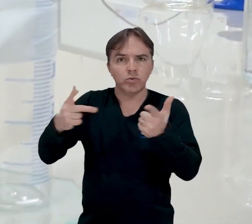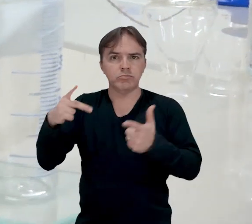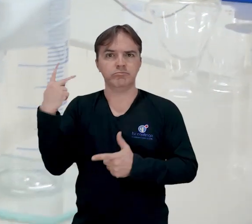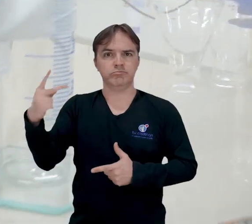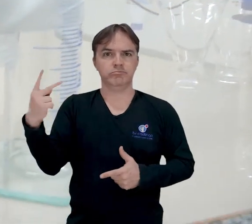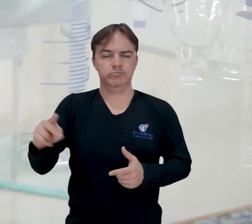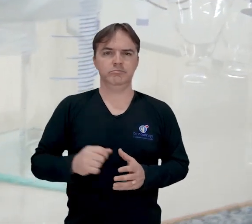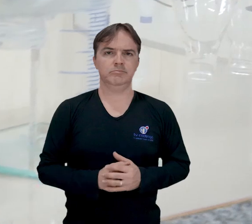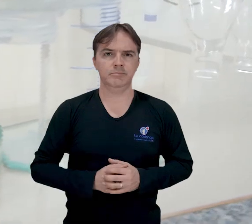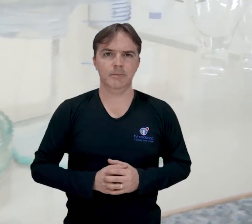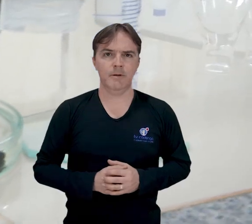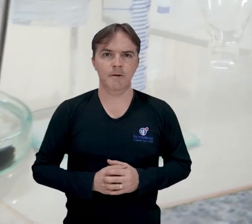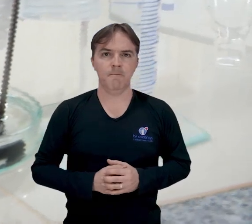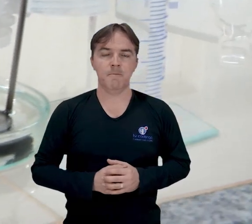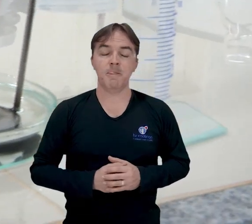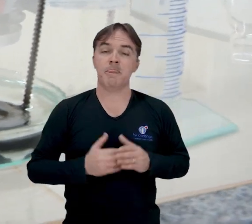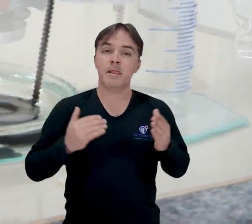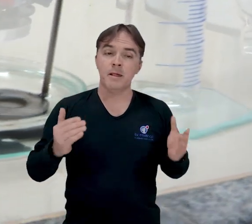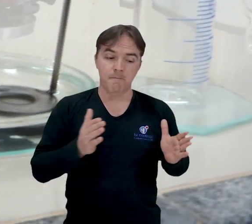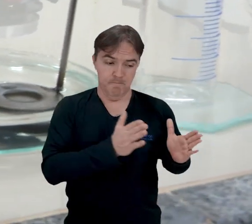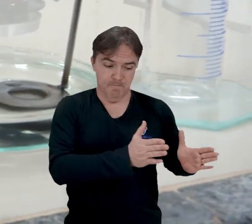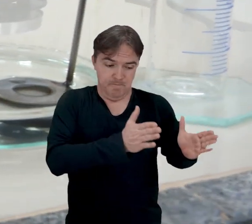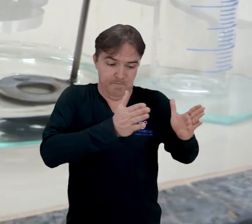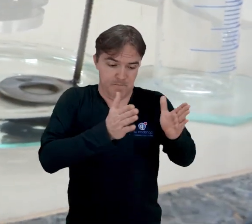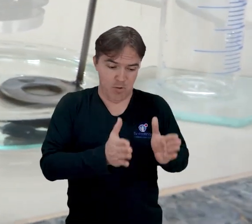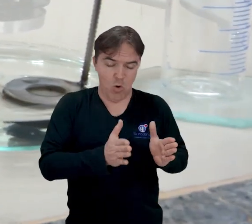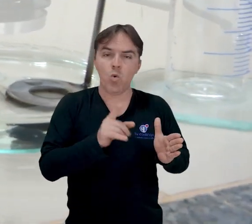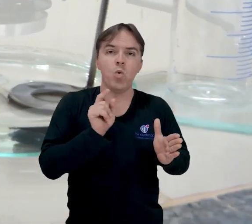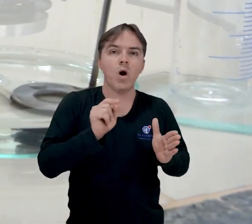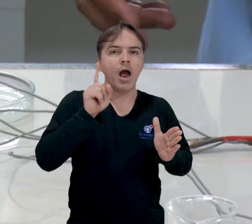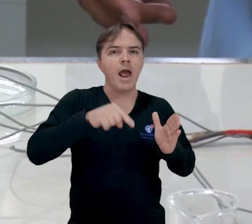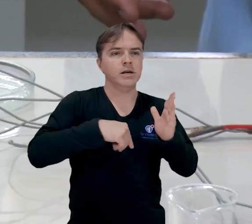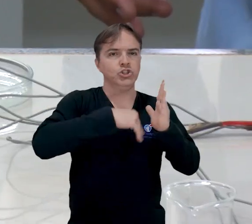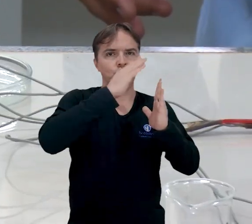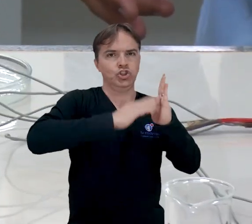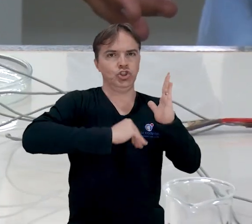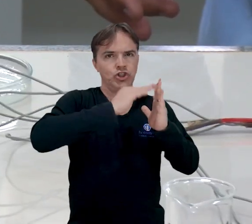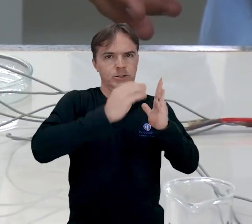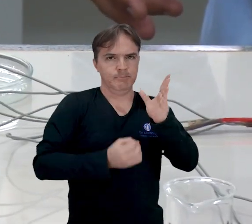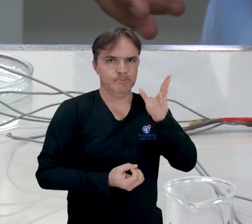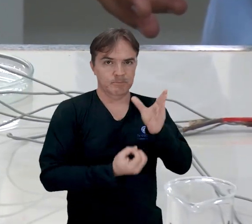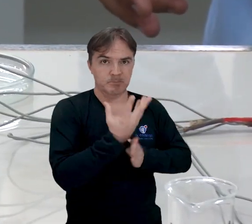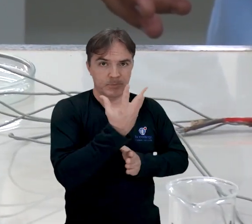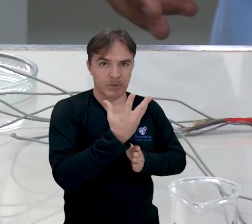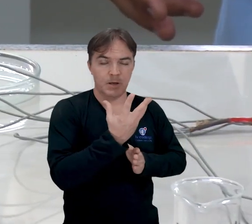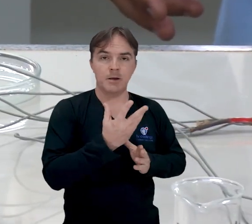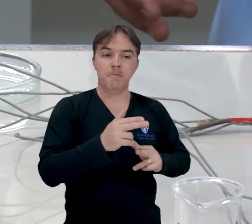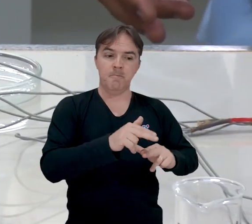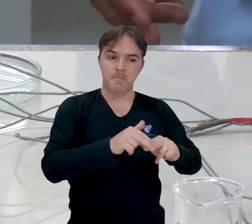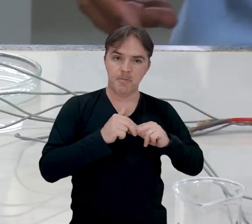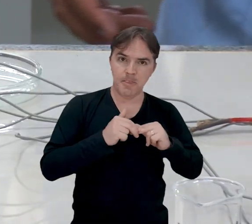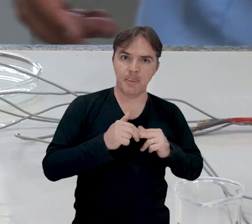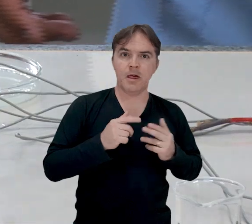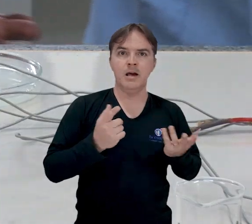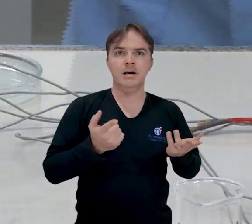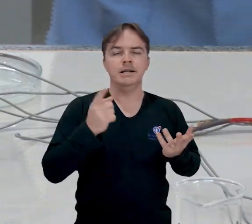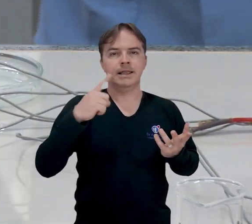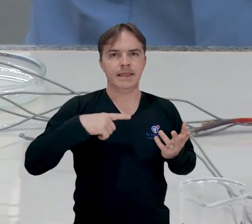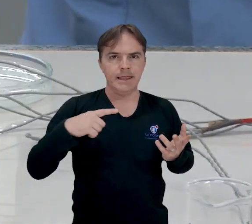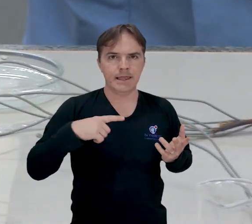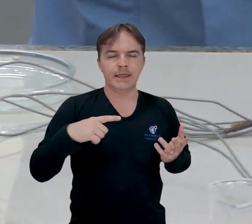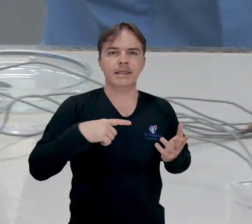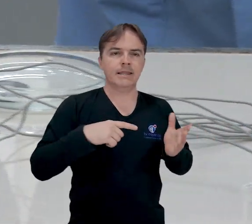utilizado. A primeira etapa foi desenvolver a tinta anticorrosiva, e para isso tivemos uma optimização do processo de